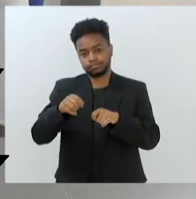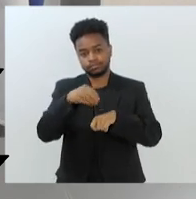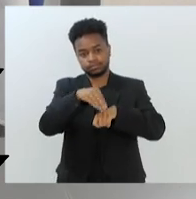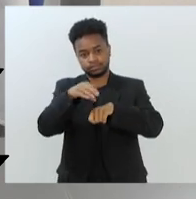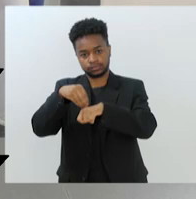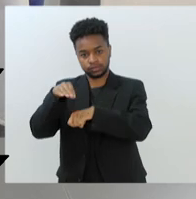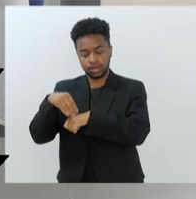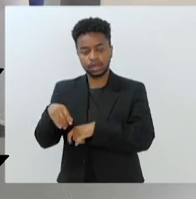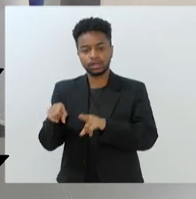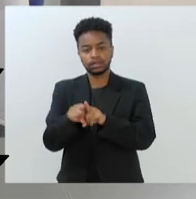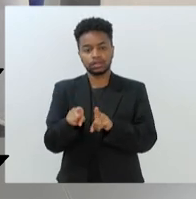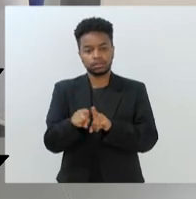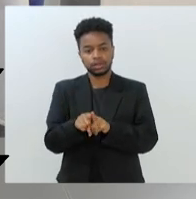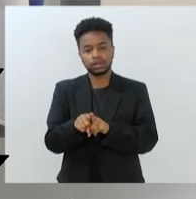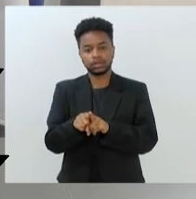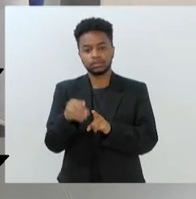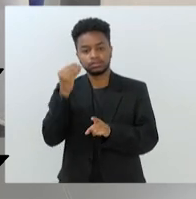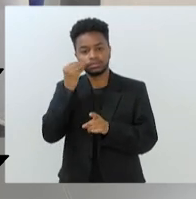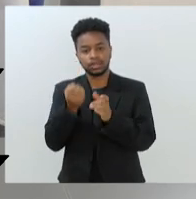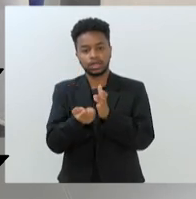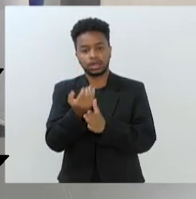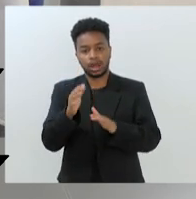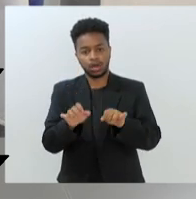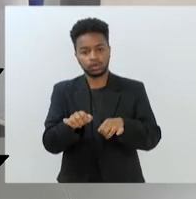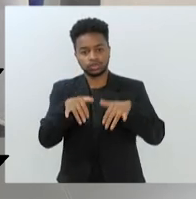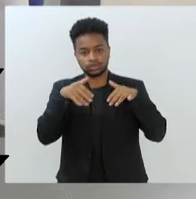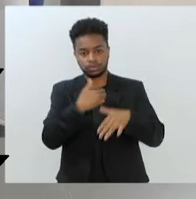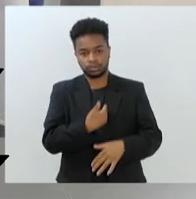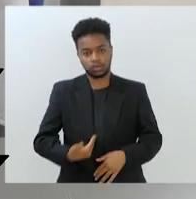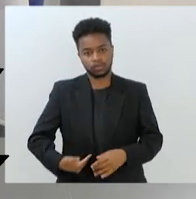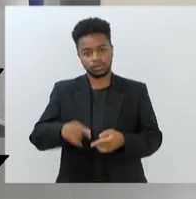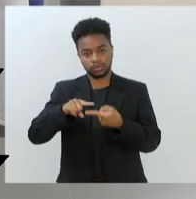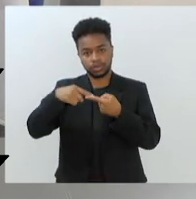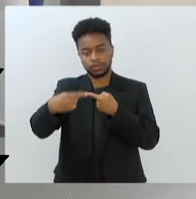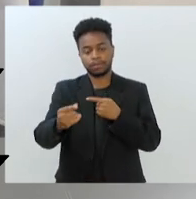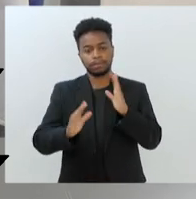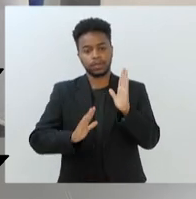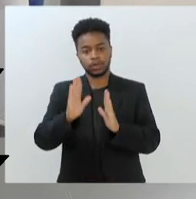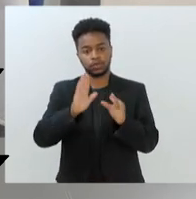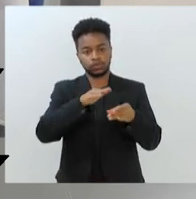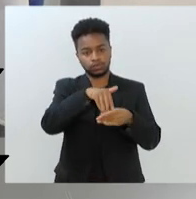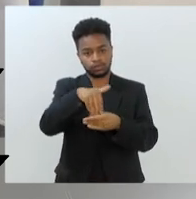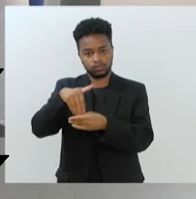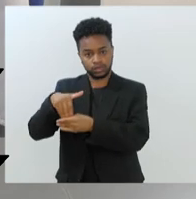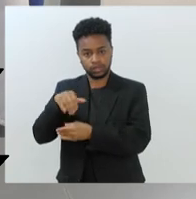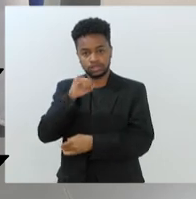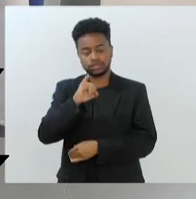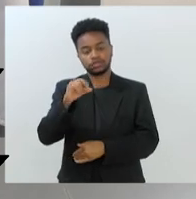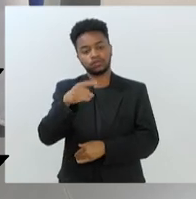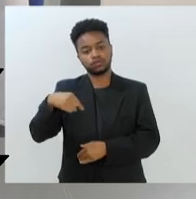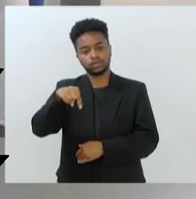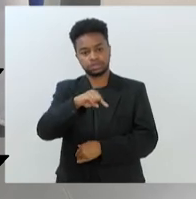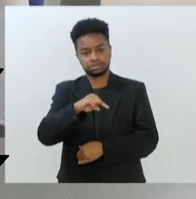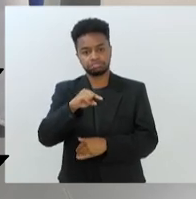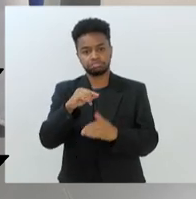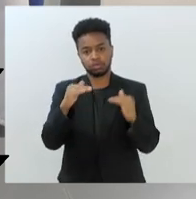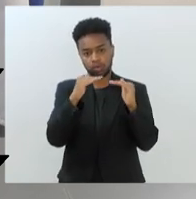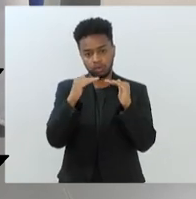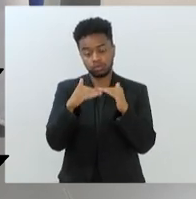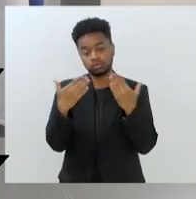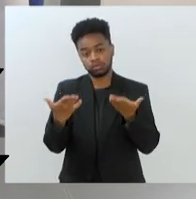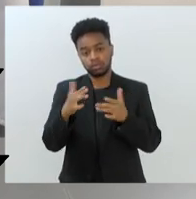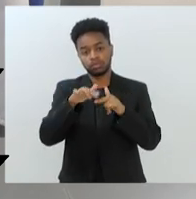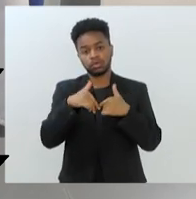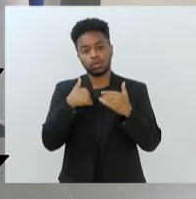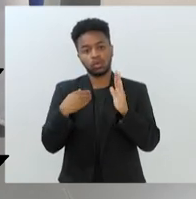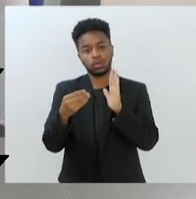e para realização de uma audiência pública futura, passadas as eleições, se vossas excelências assim entenderem. Por isso que eu coloco em